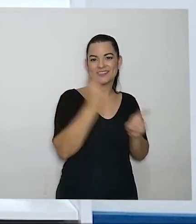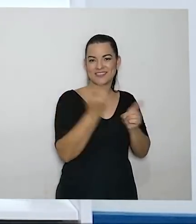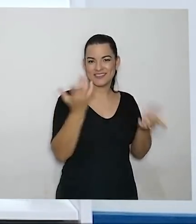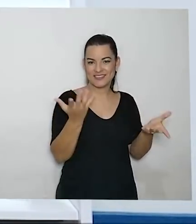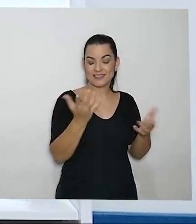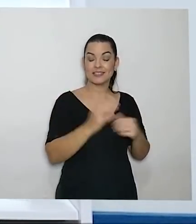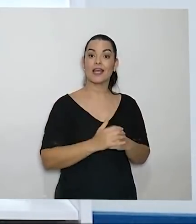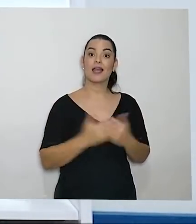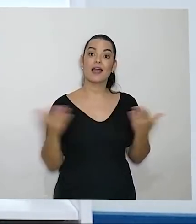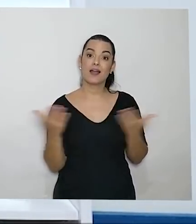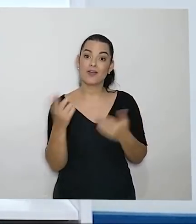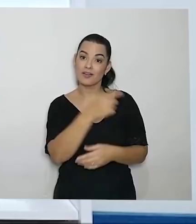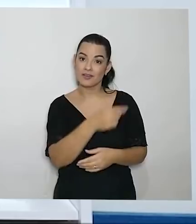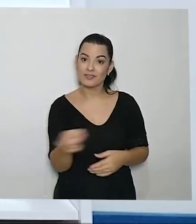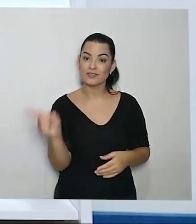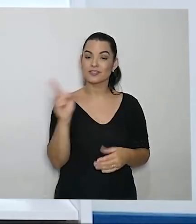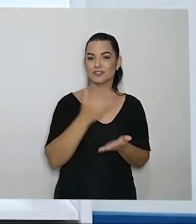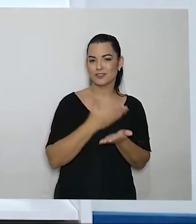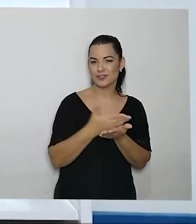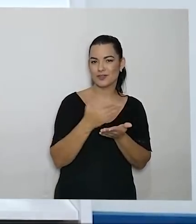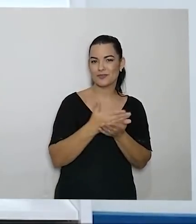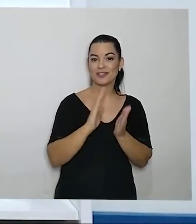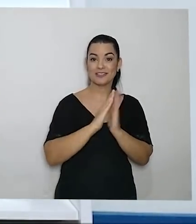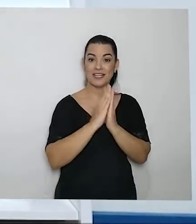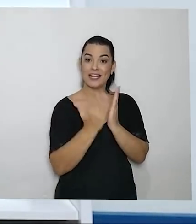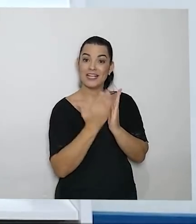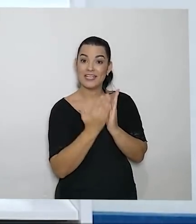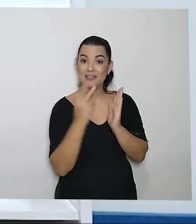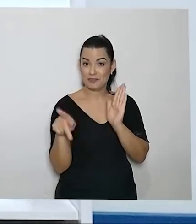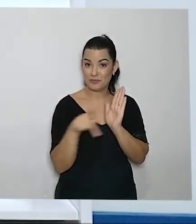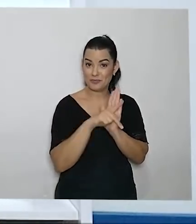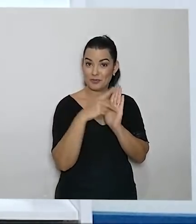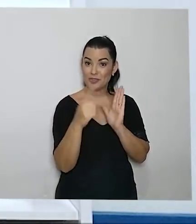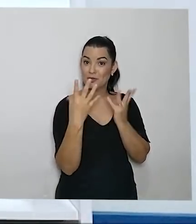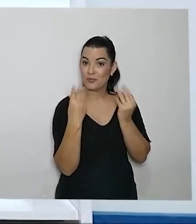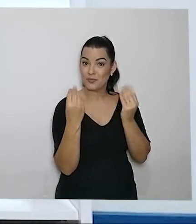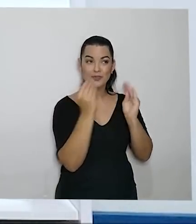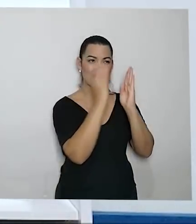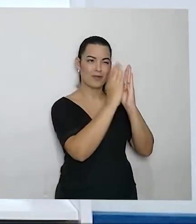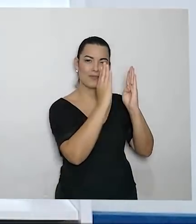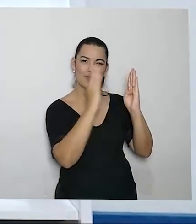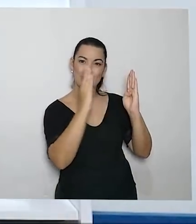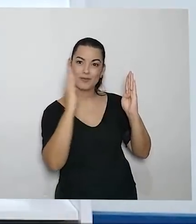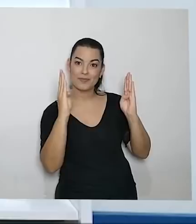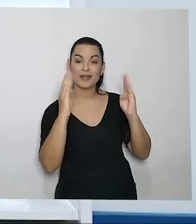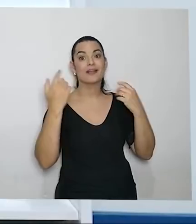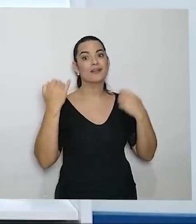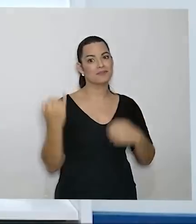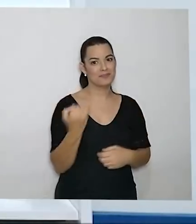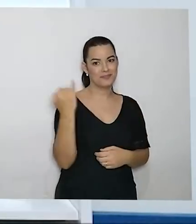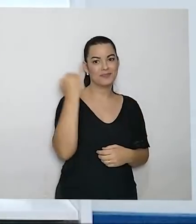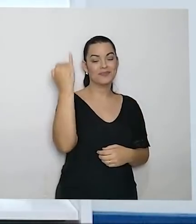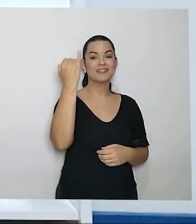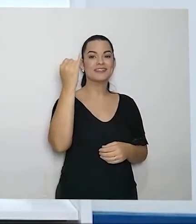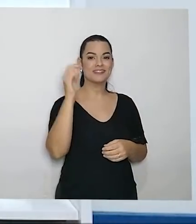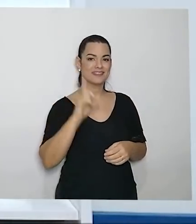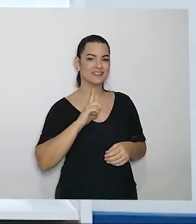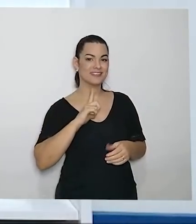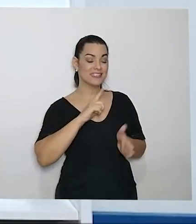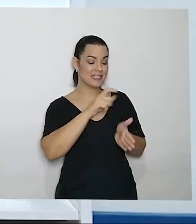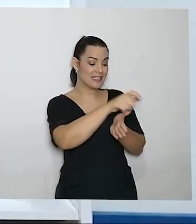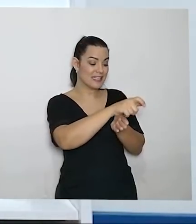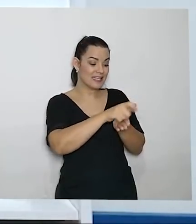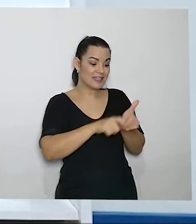acervo, é importante que tenham também um marcador de páginas. Hoje eu vou dar algumas dicas de